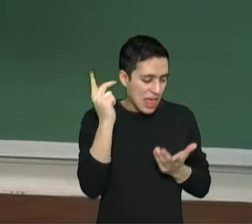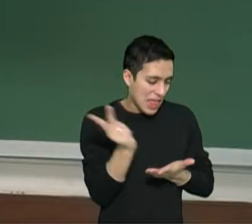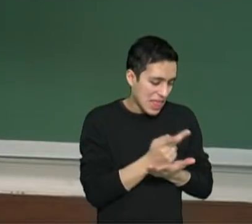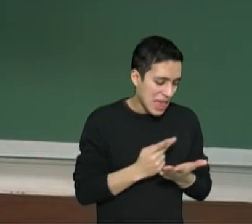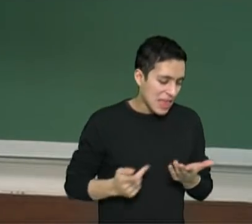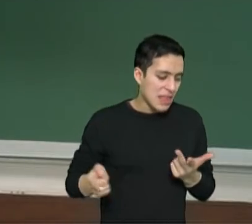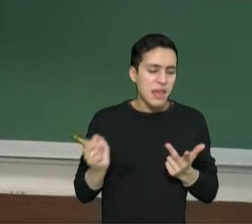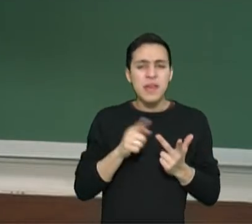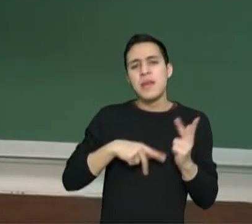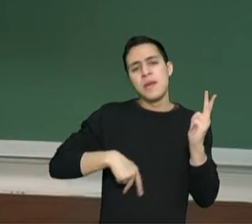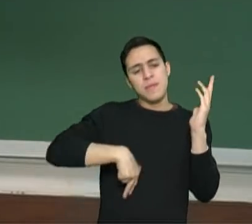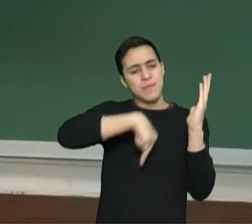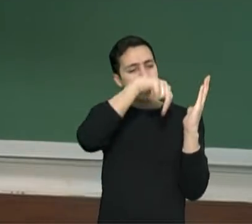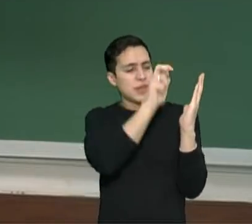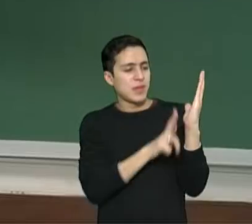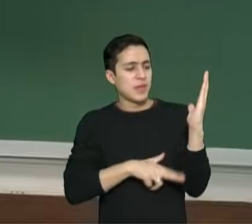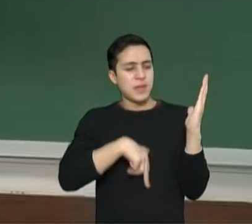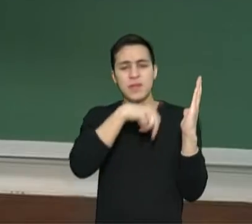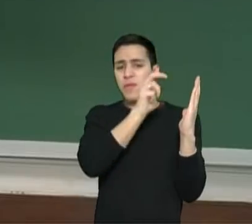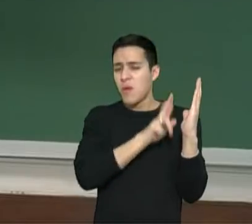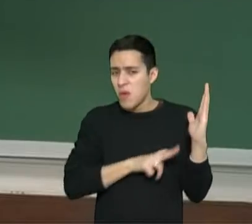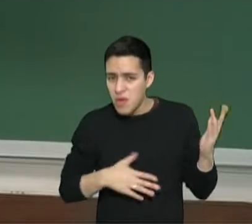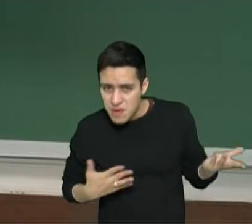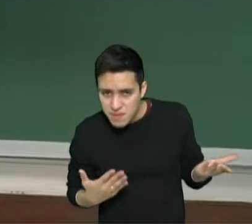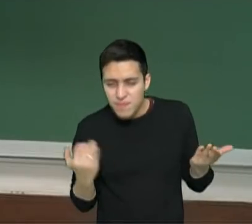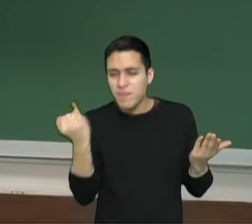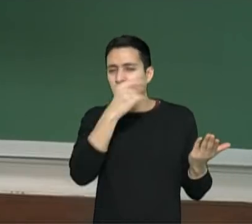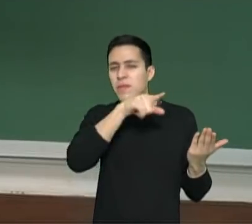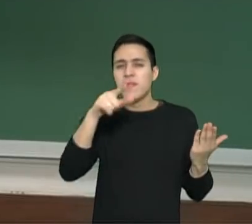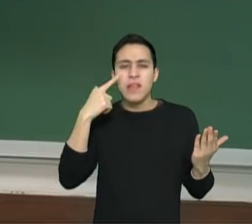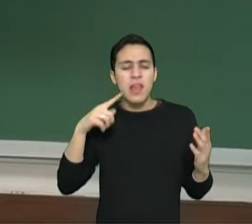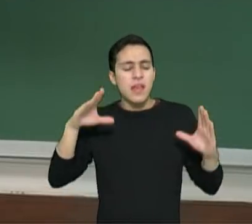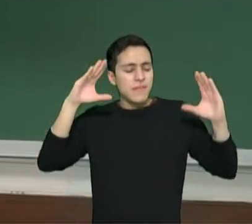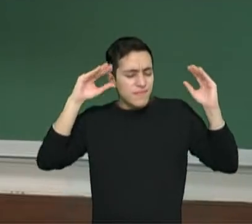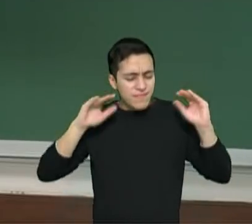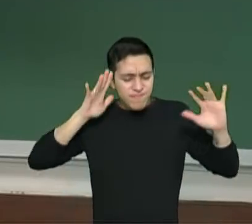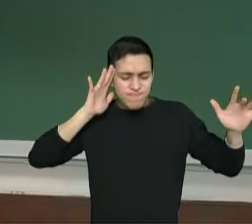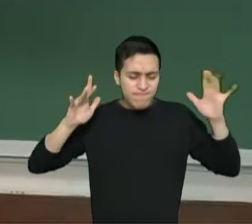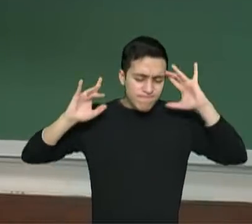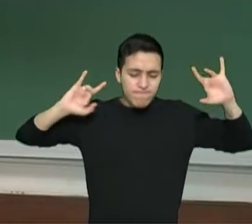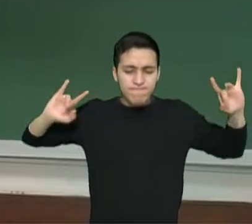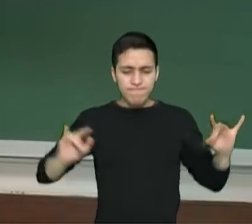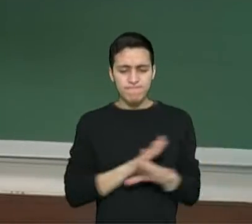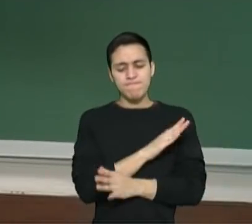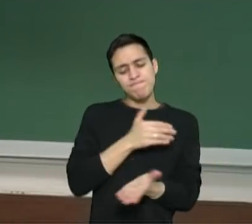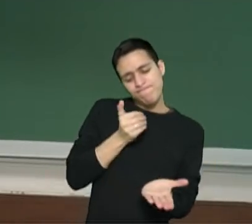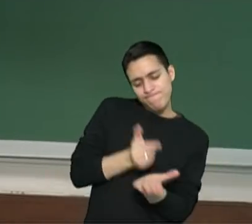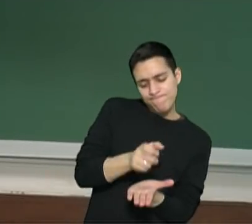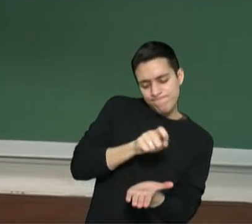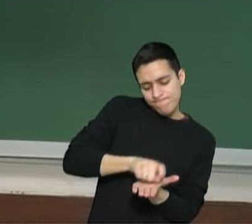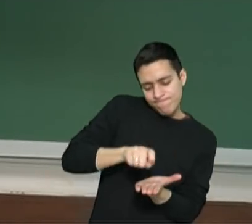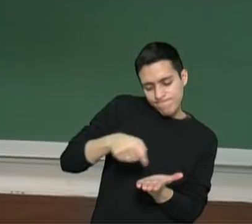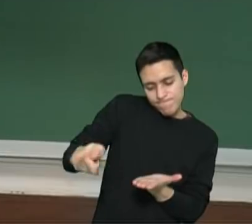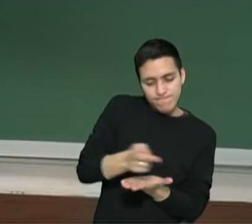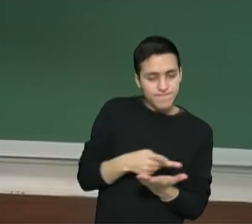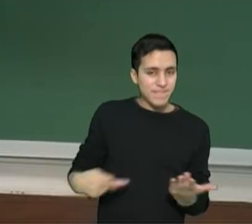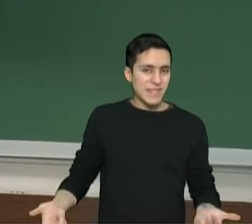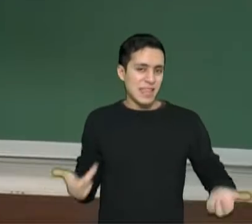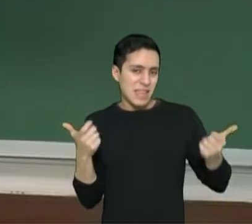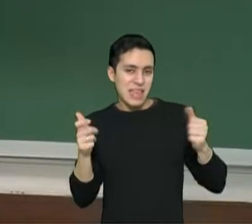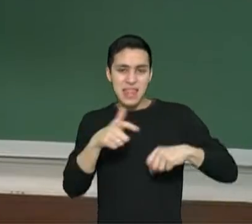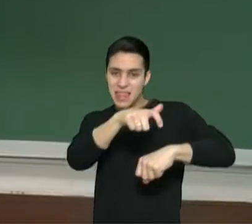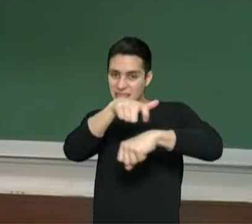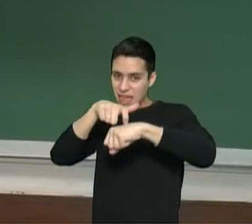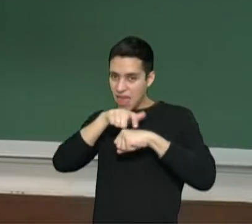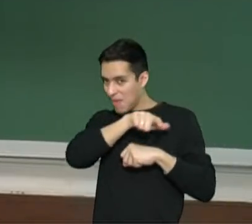uma pintura. Importante que você feche os olhinhos, imagine, depois abra e comece a criar, tá bom? Então, um